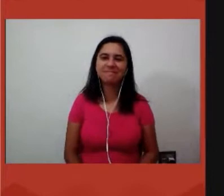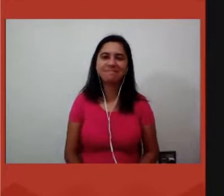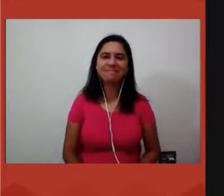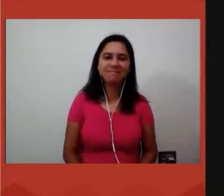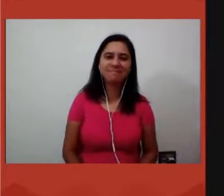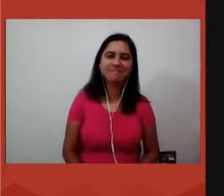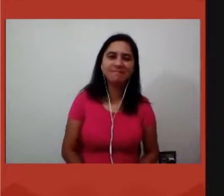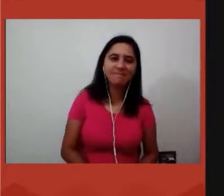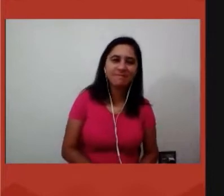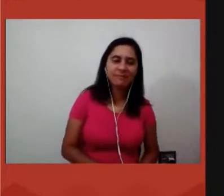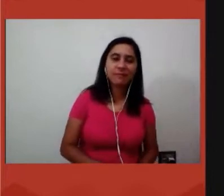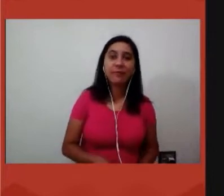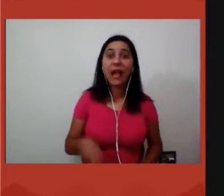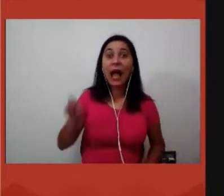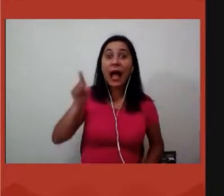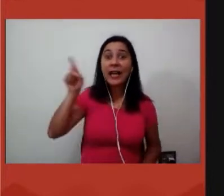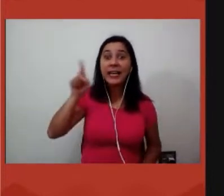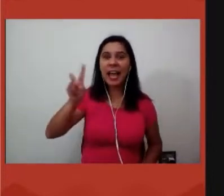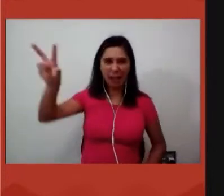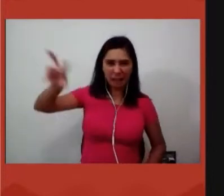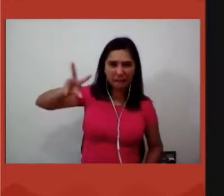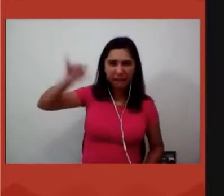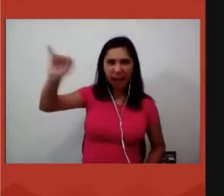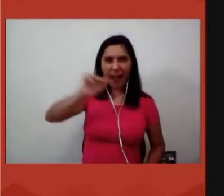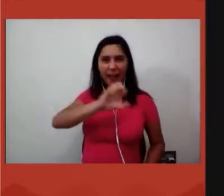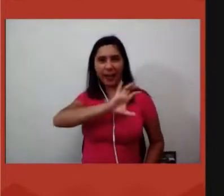Aquele vai Corinthians não precisa pôr, não, tá?